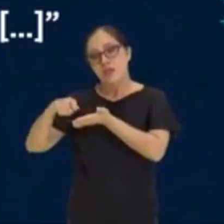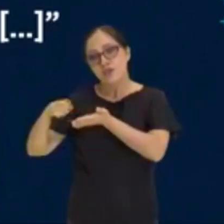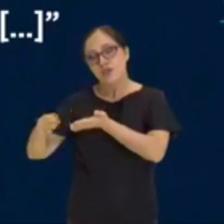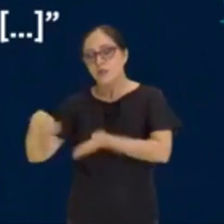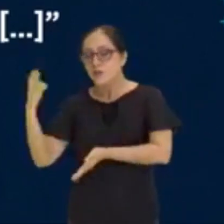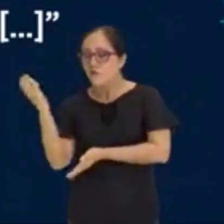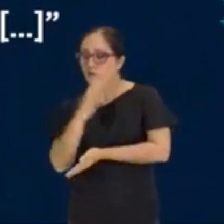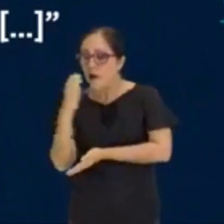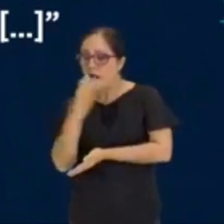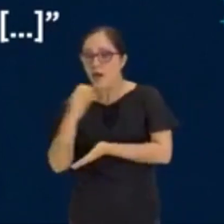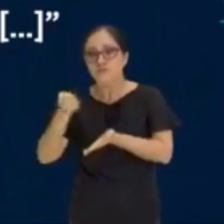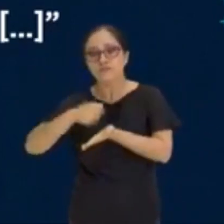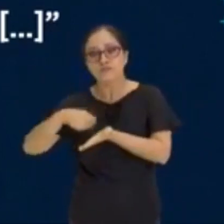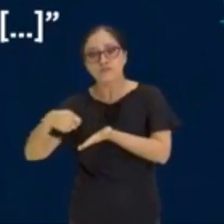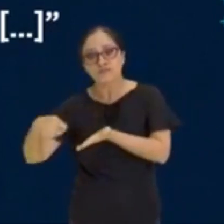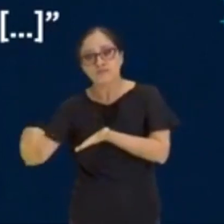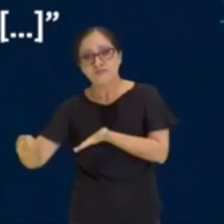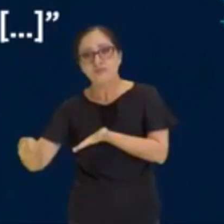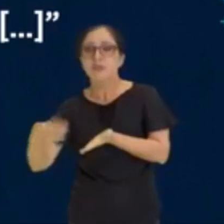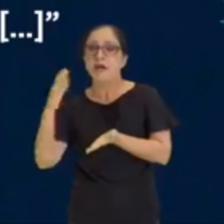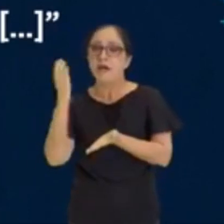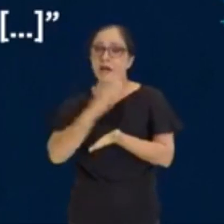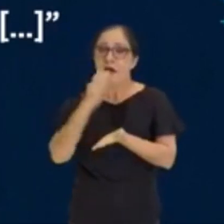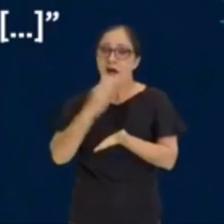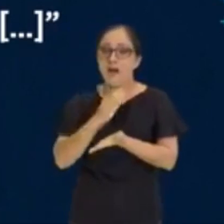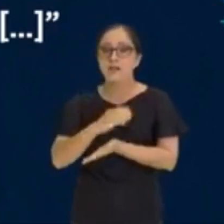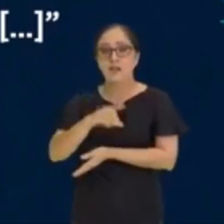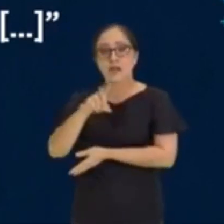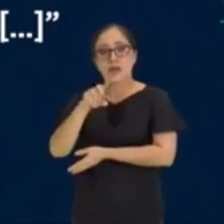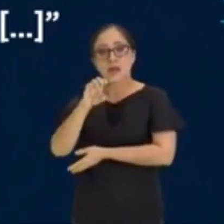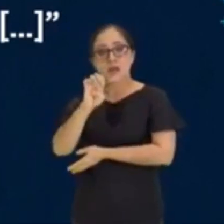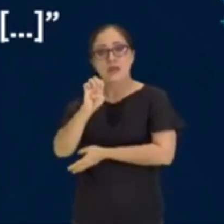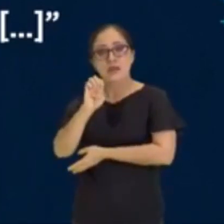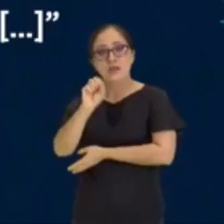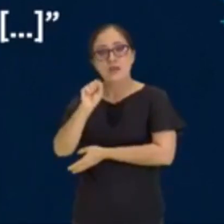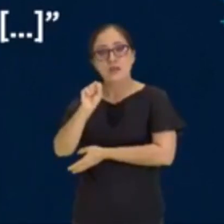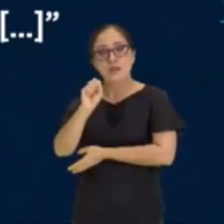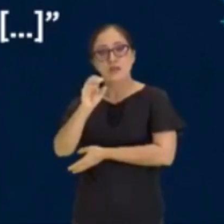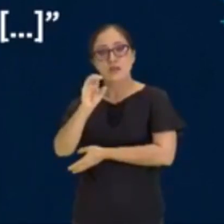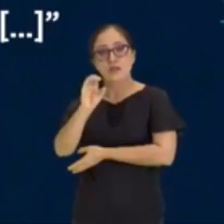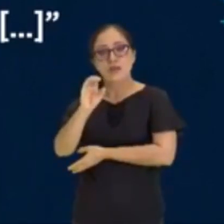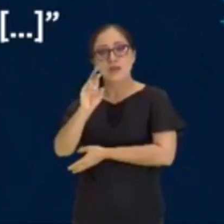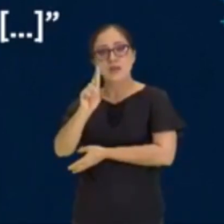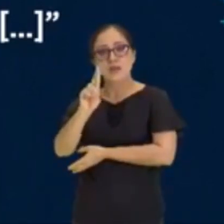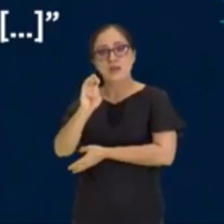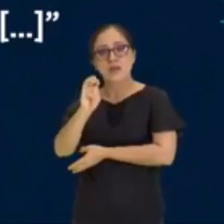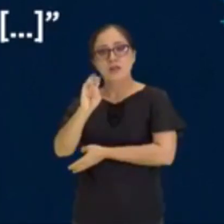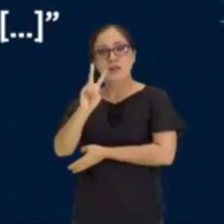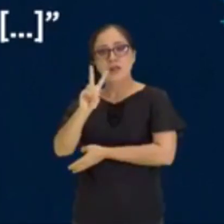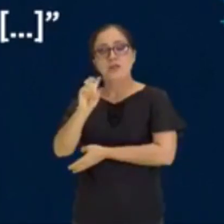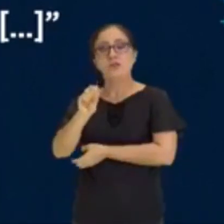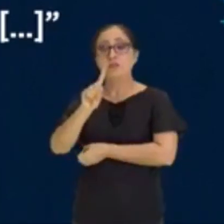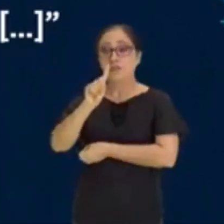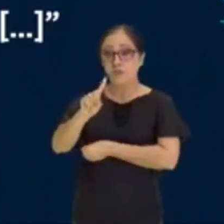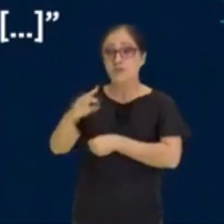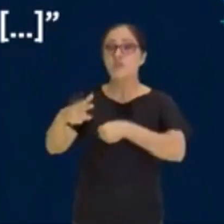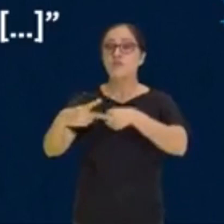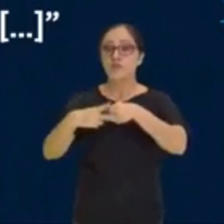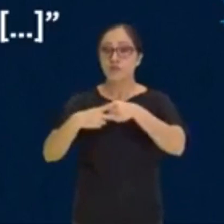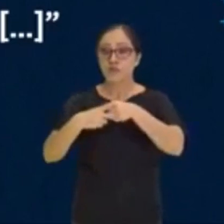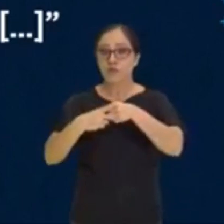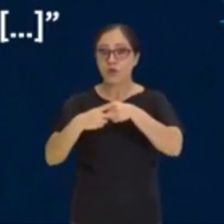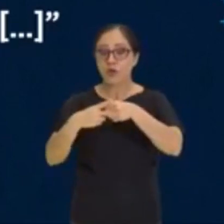verbo. Escrevo, o verbo escrever no presente. Também, como só tem um verbo,